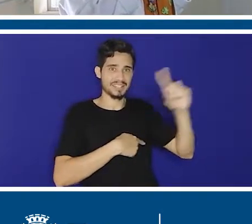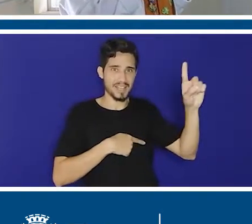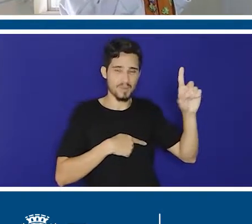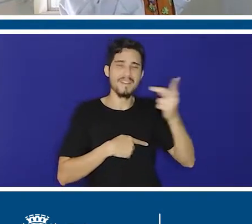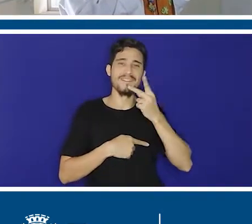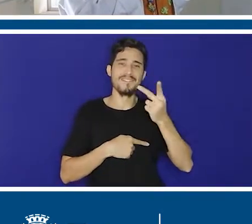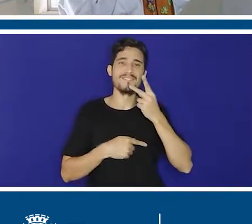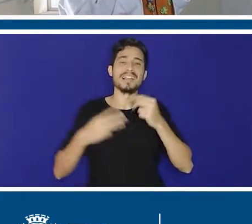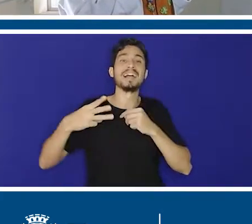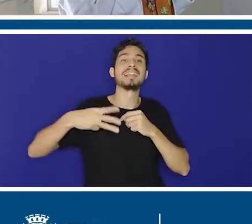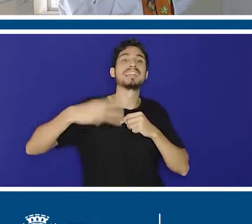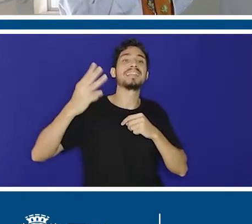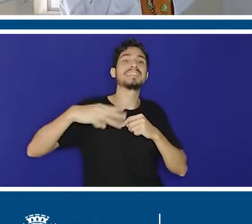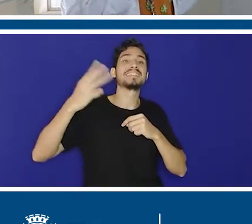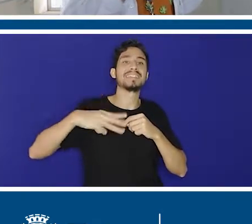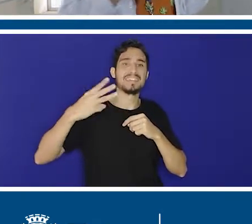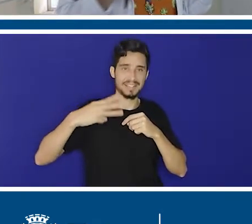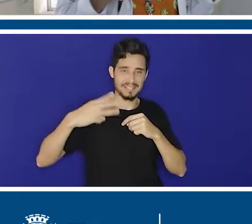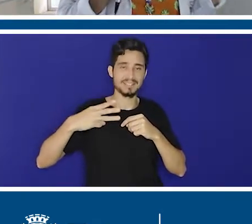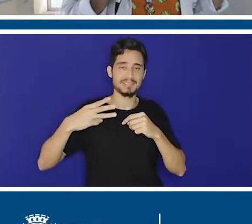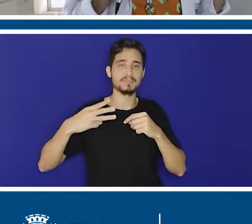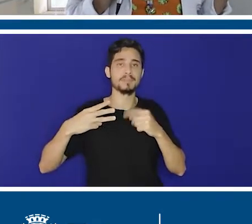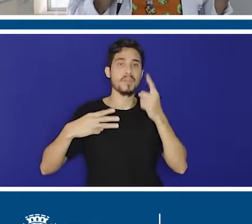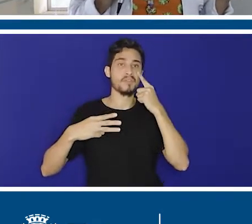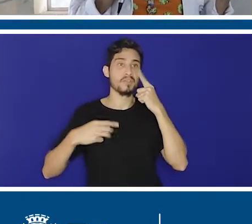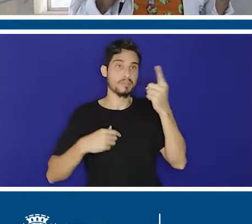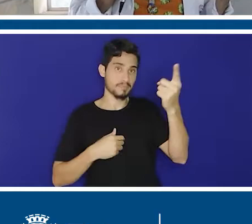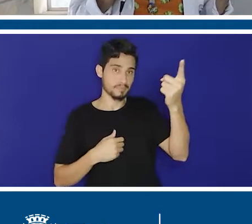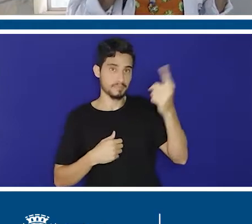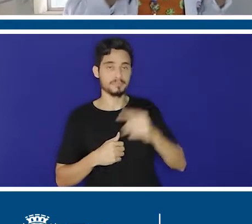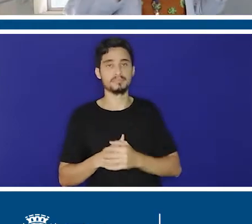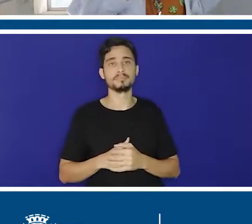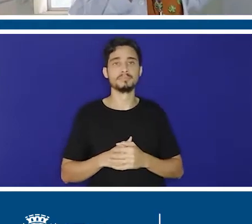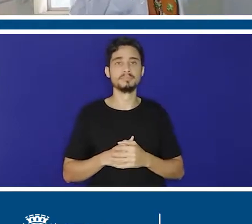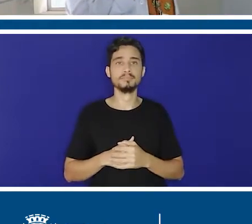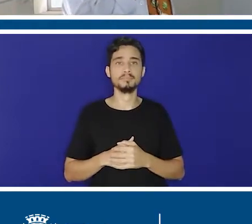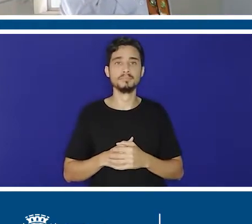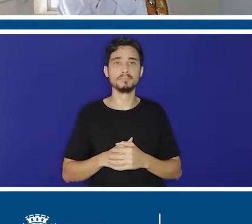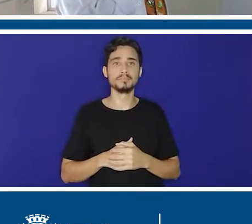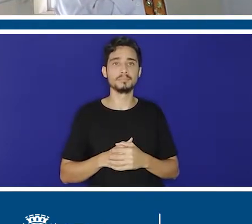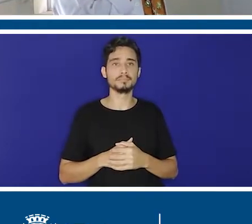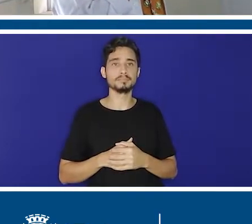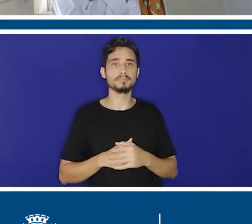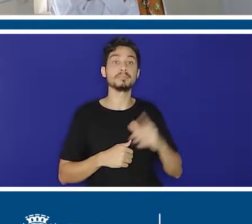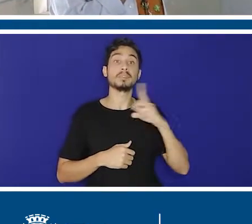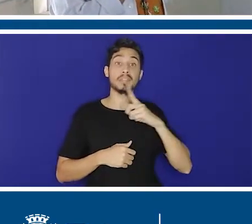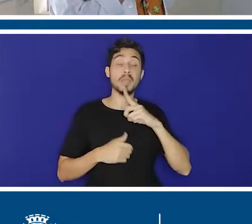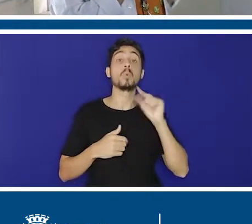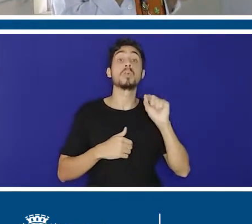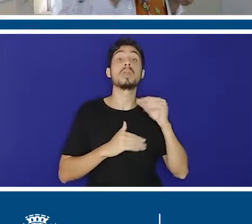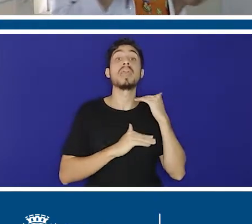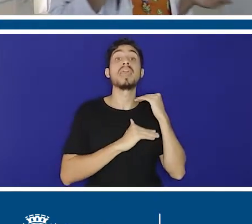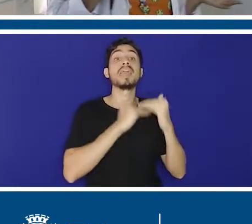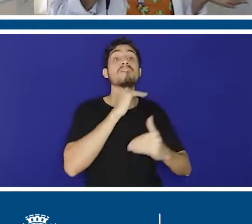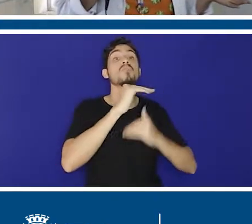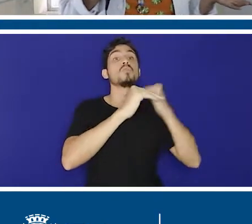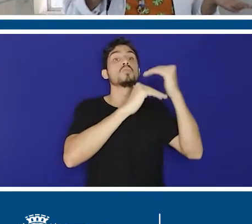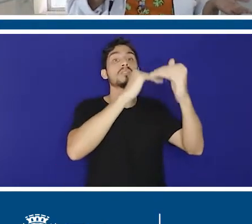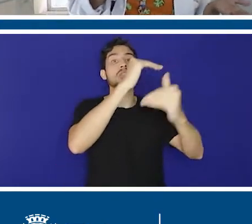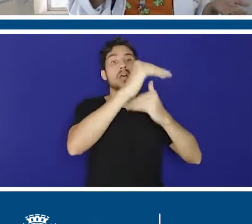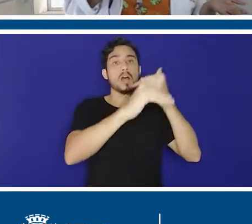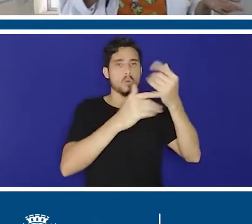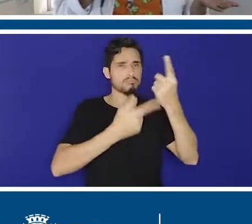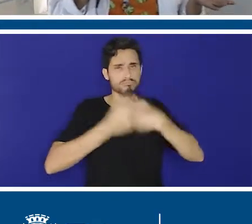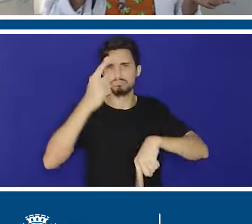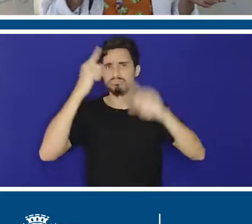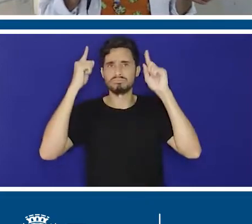está a oxcarbazepina e onde está o canabidiol. Então a gente tem uma evolução. Como é que a gente faz